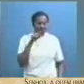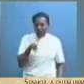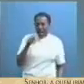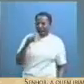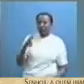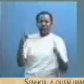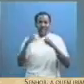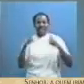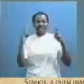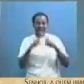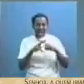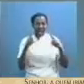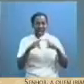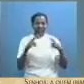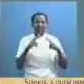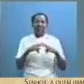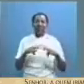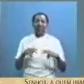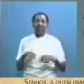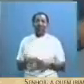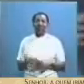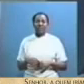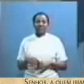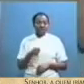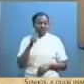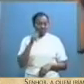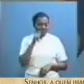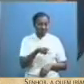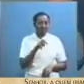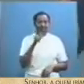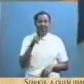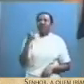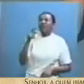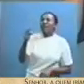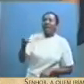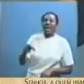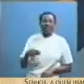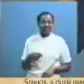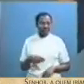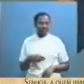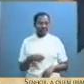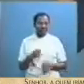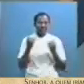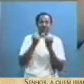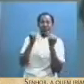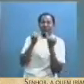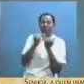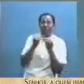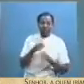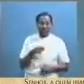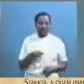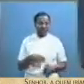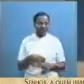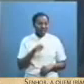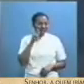Quantos casais, meu Deus, o filho está sendo educado, sendo gestado no palavrão. O marido bebe,